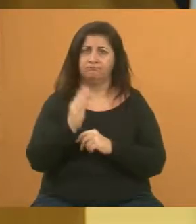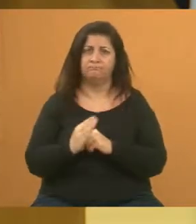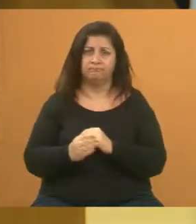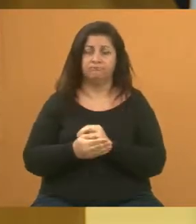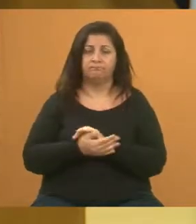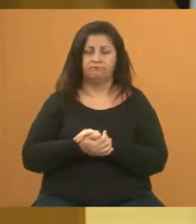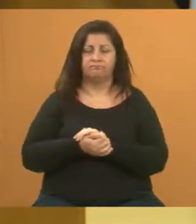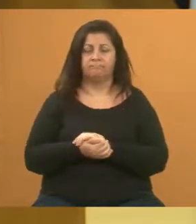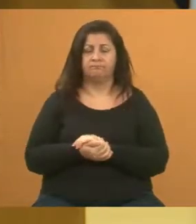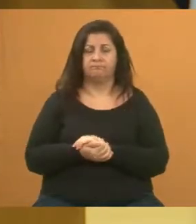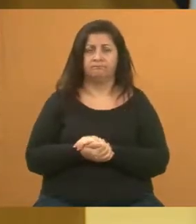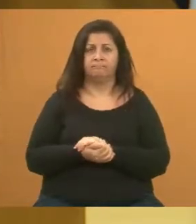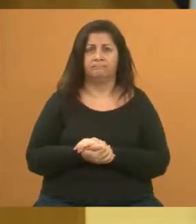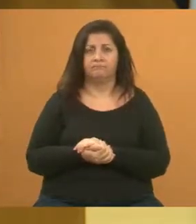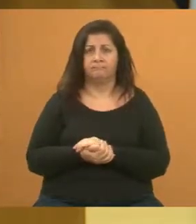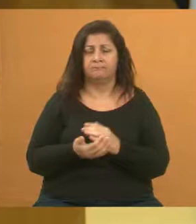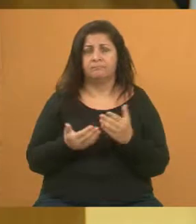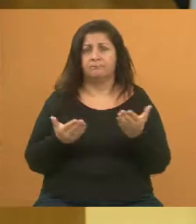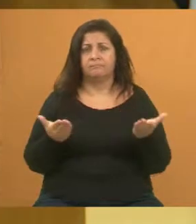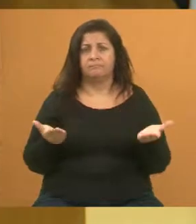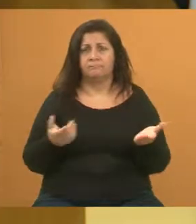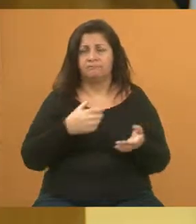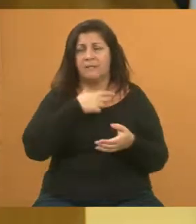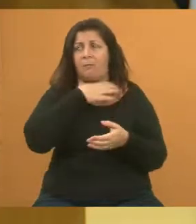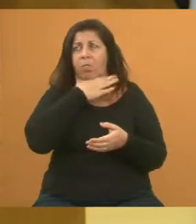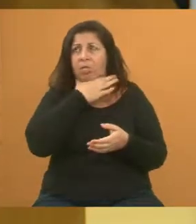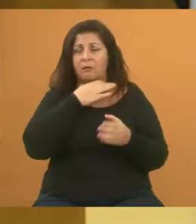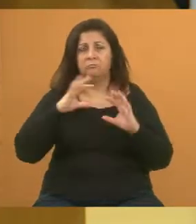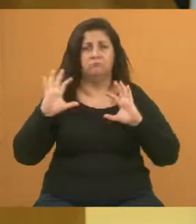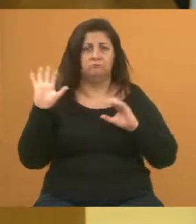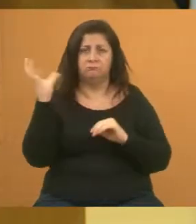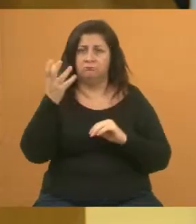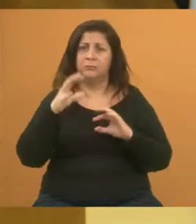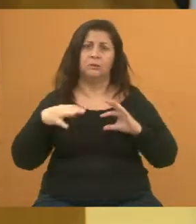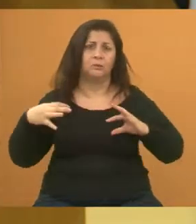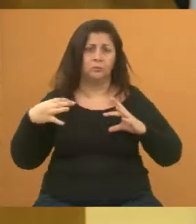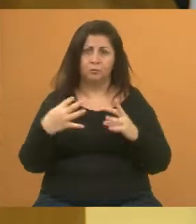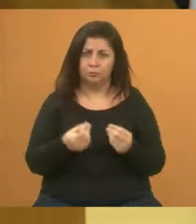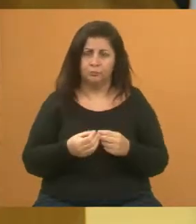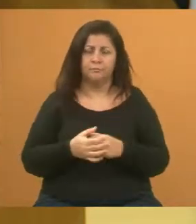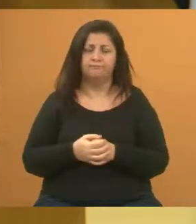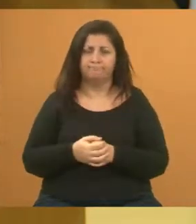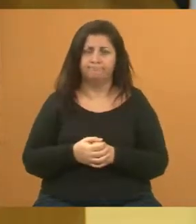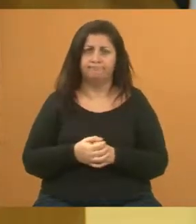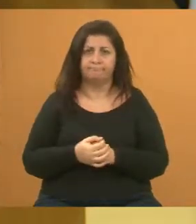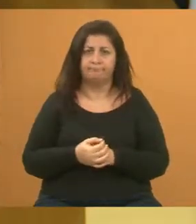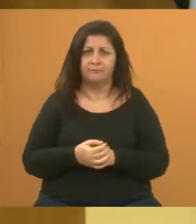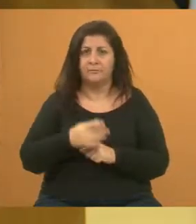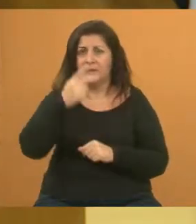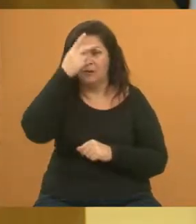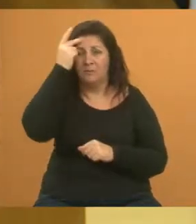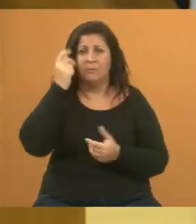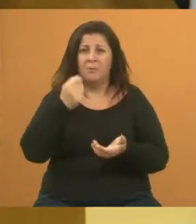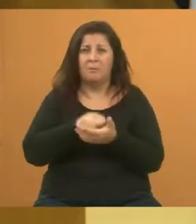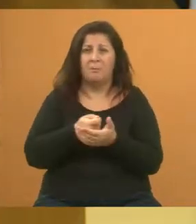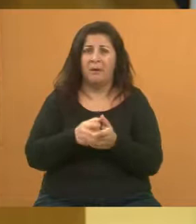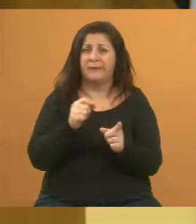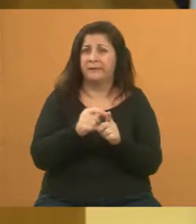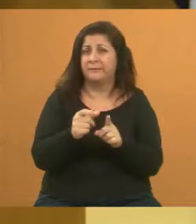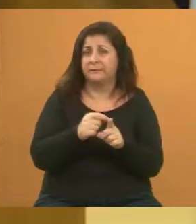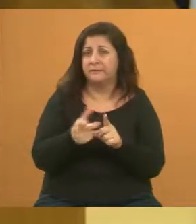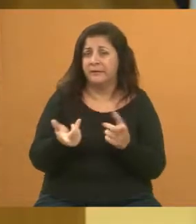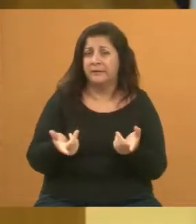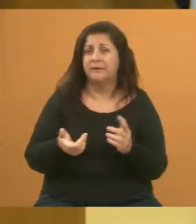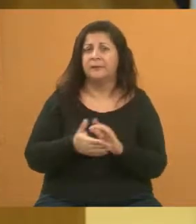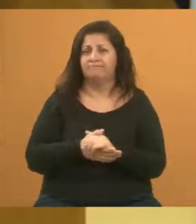que infelizmente ela atingiu a todos nós. Os nossos comerciantes não é diferente, aquelas pessoas que pagam ali o aluguel, o dia a